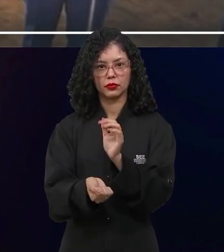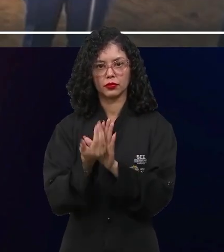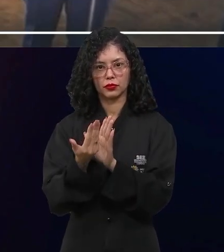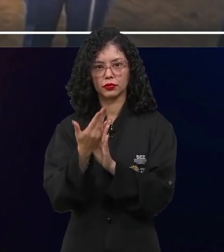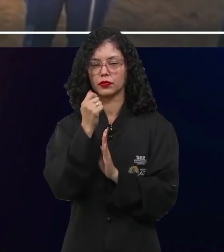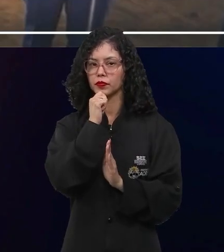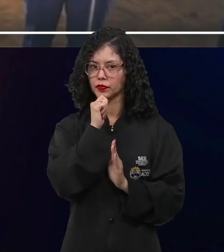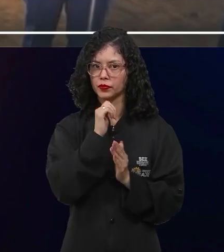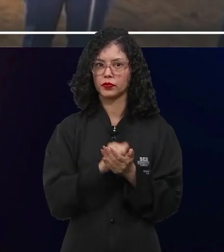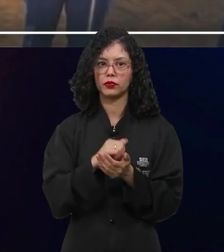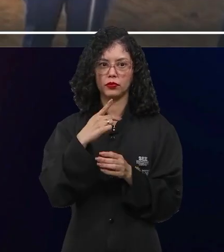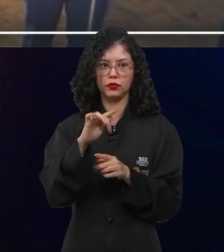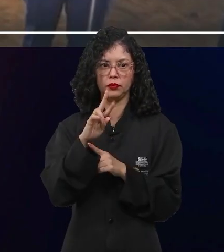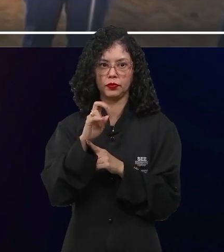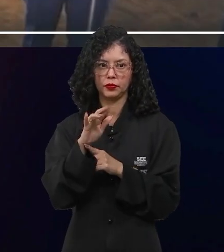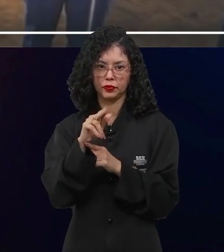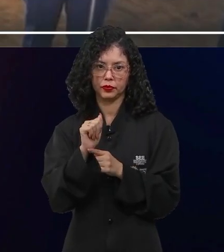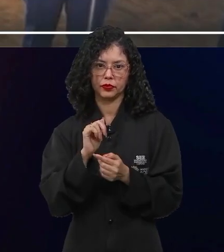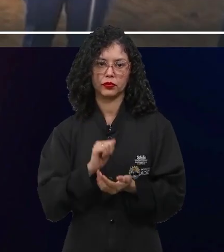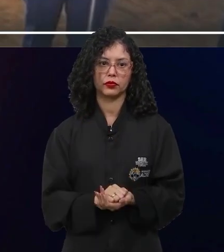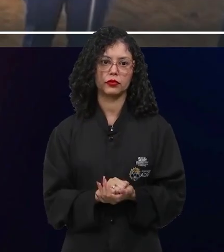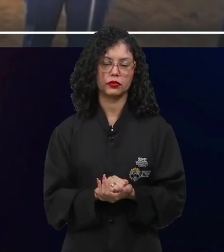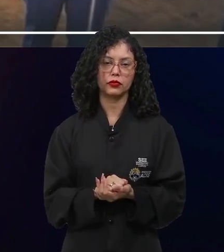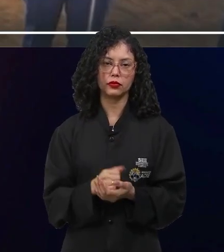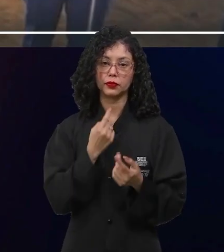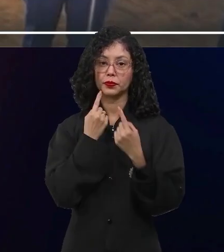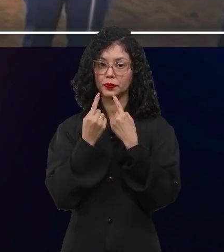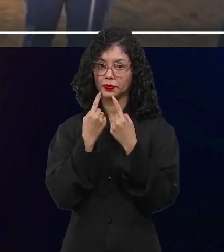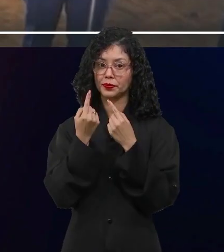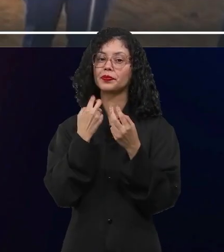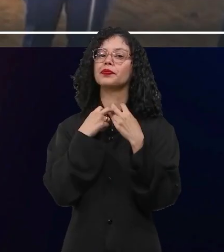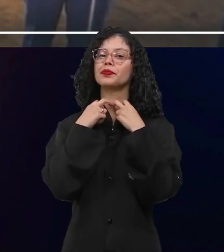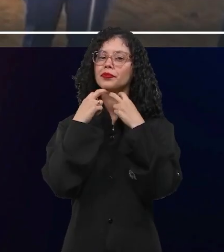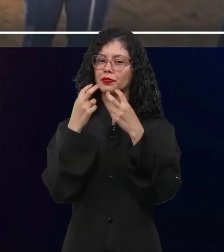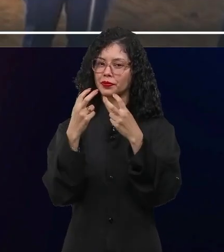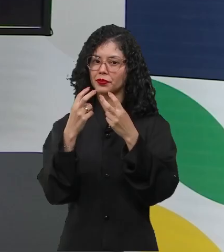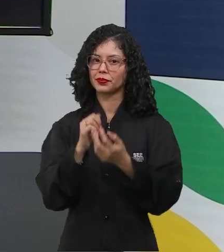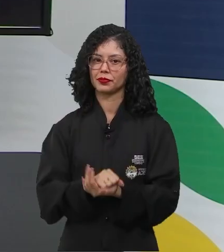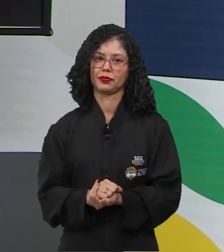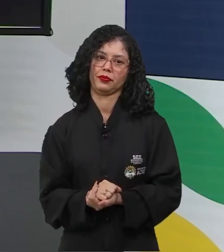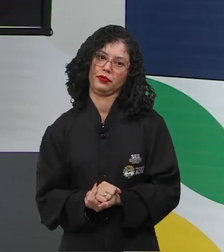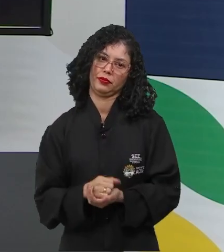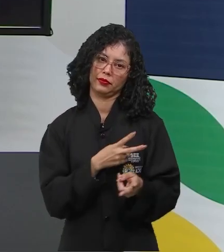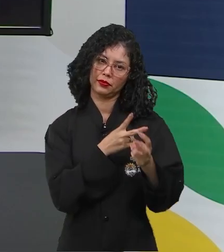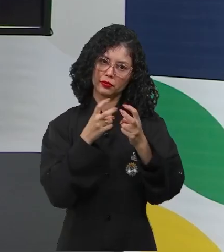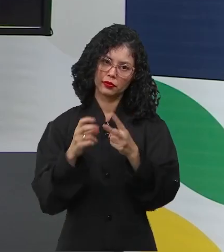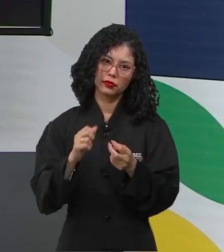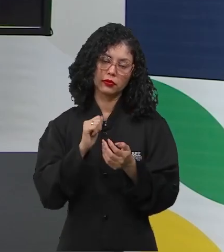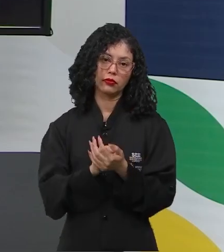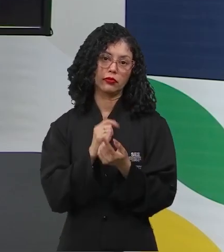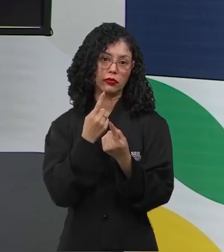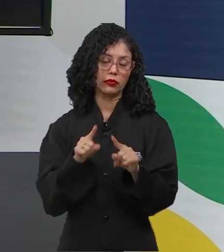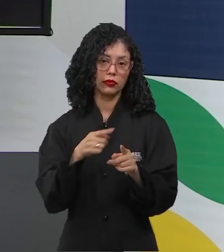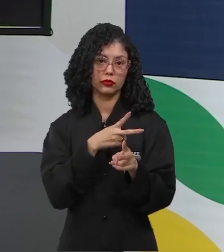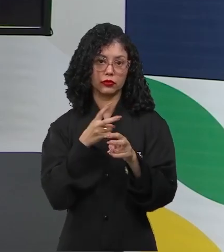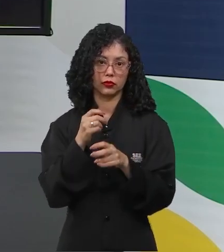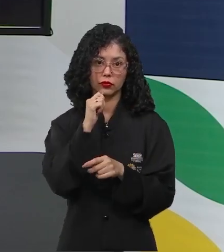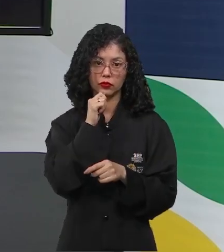então, a polifonia, que é esse diálogo das vozes. Então, foi bem perceptível a